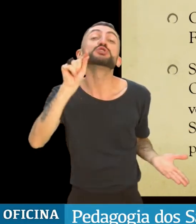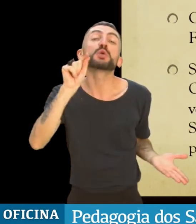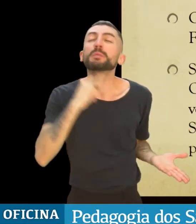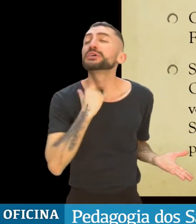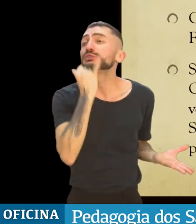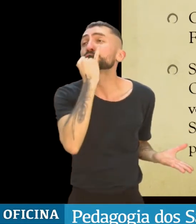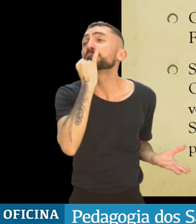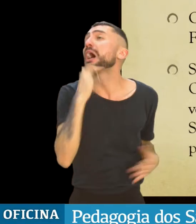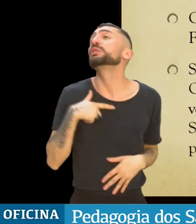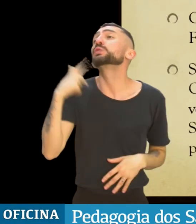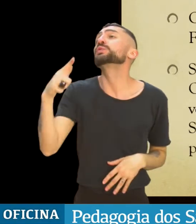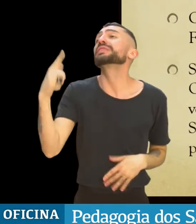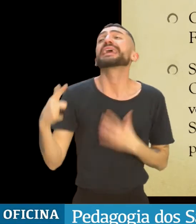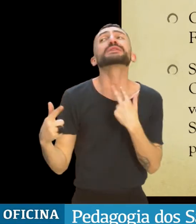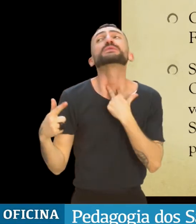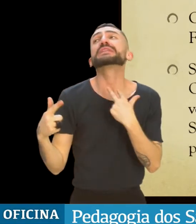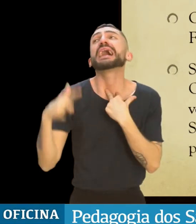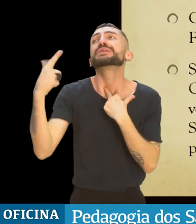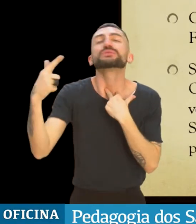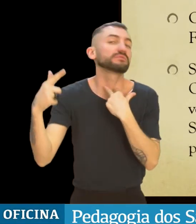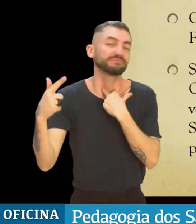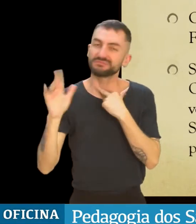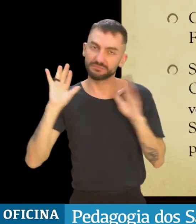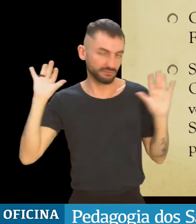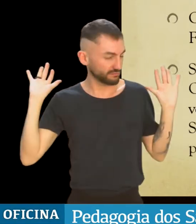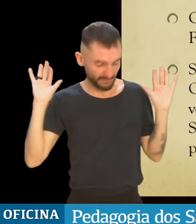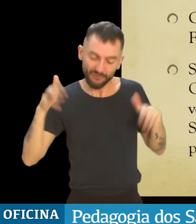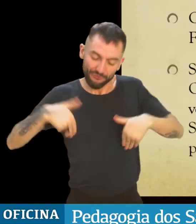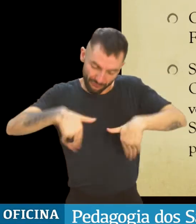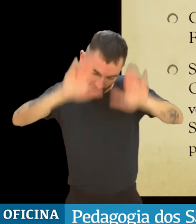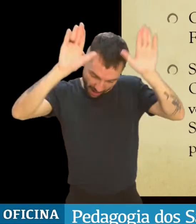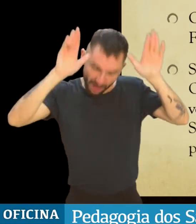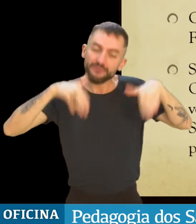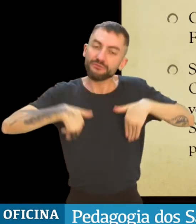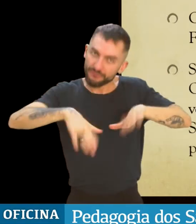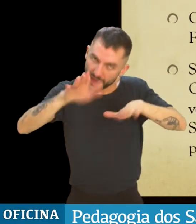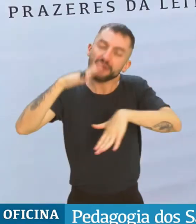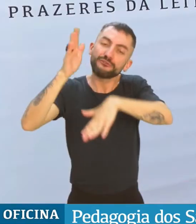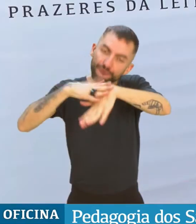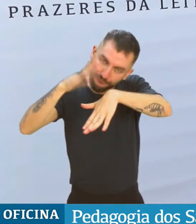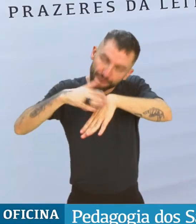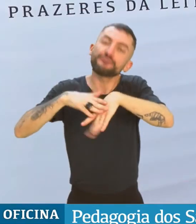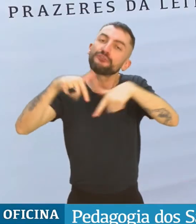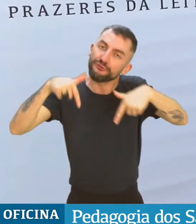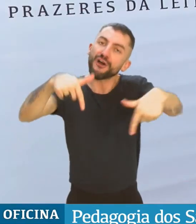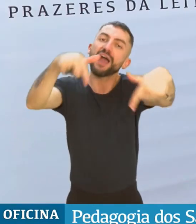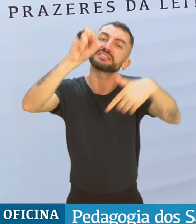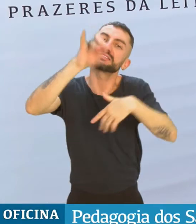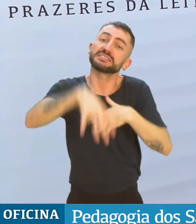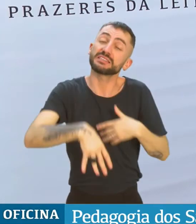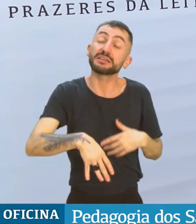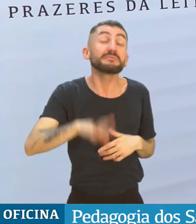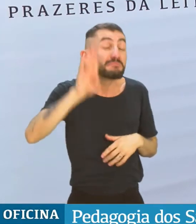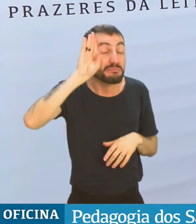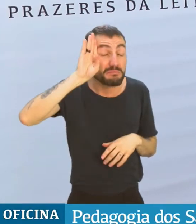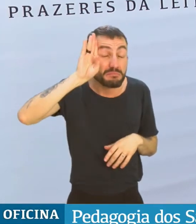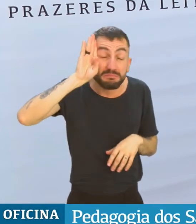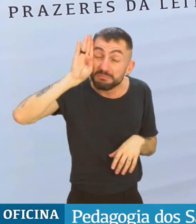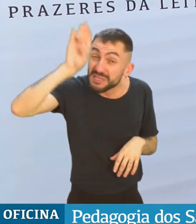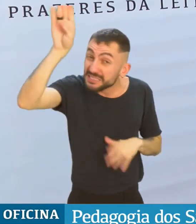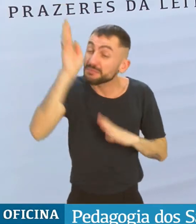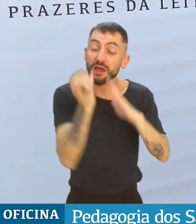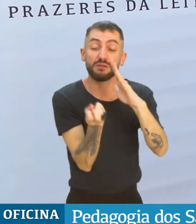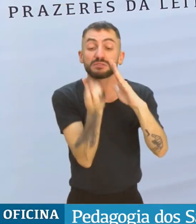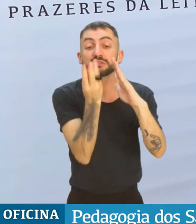muleta, como uma desculpa. Vá, faça. Eu costumo dizer que o principal recurso que a gente utiliza